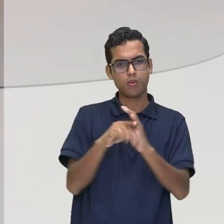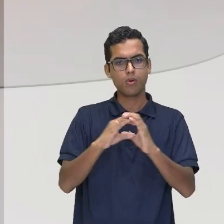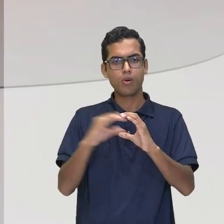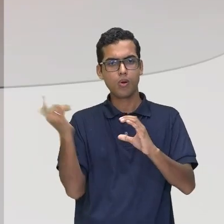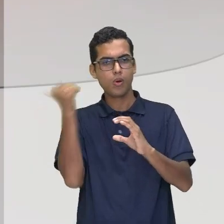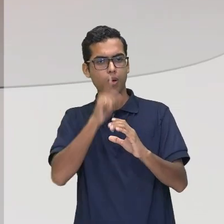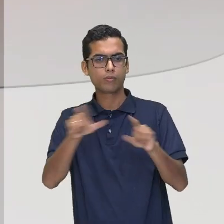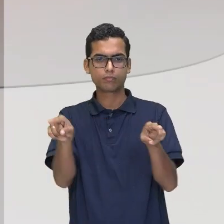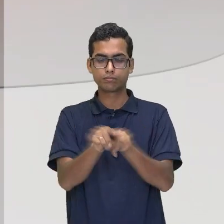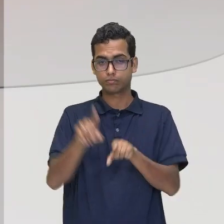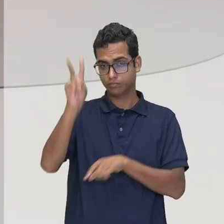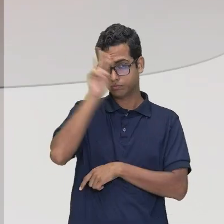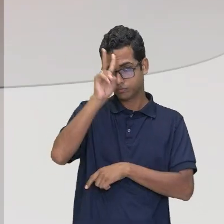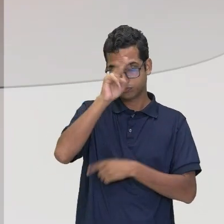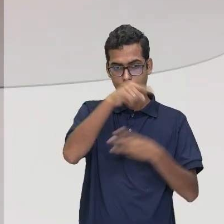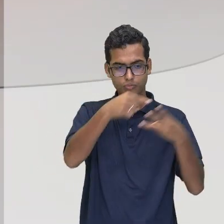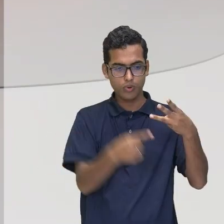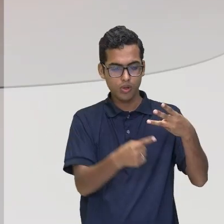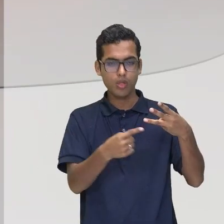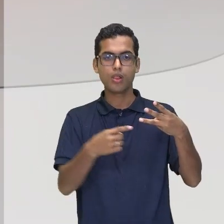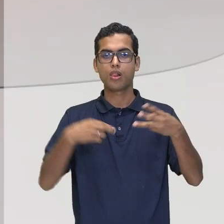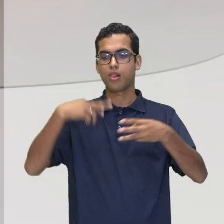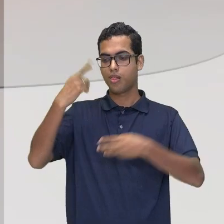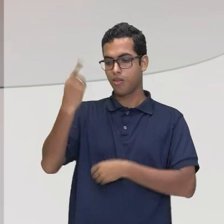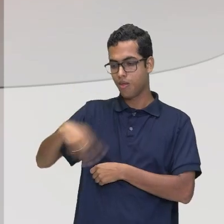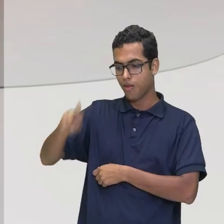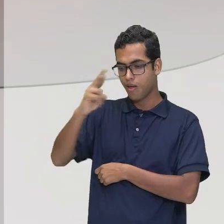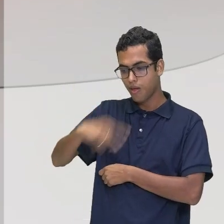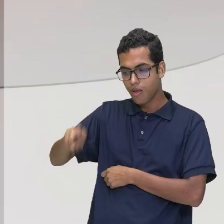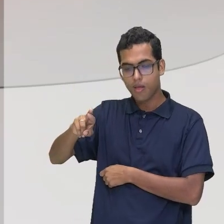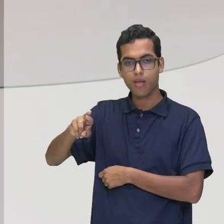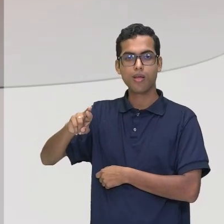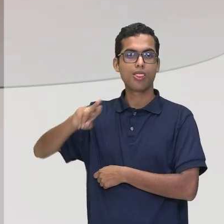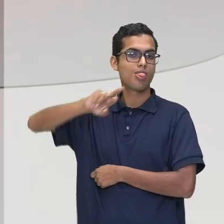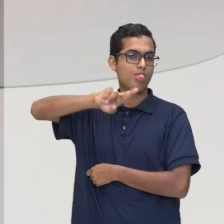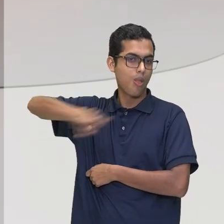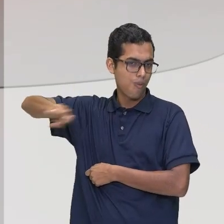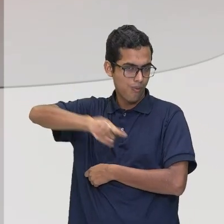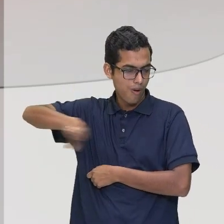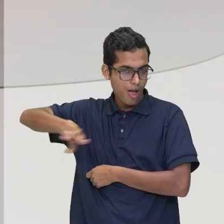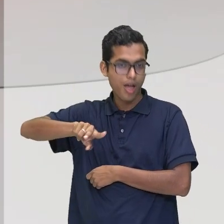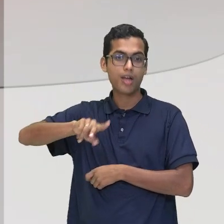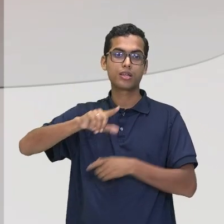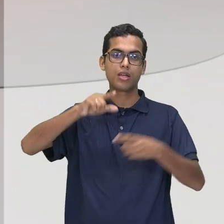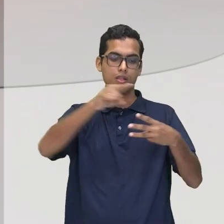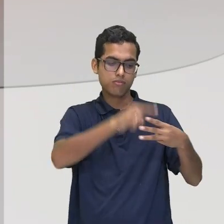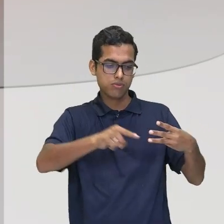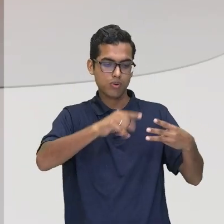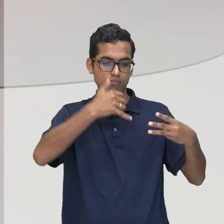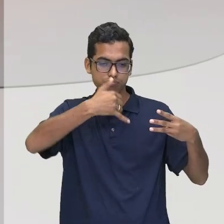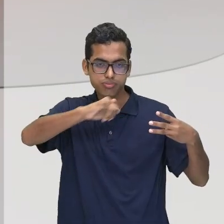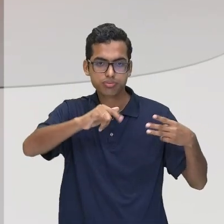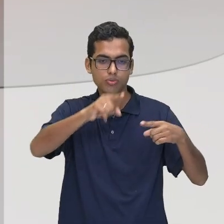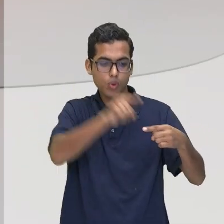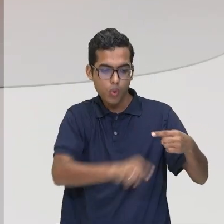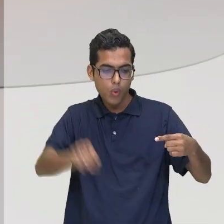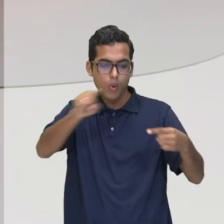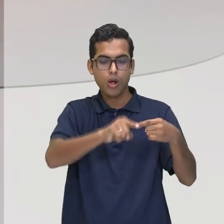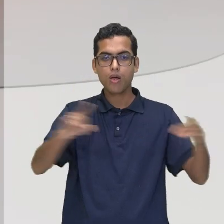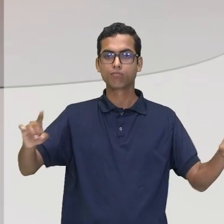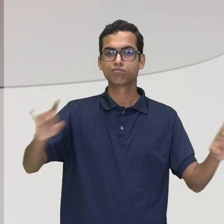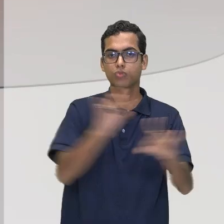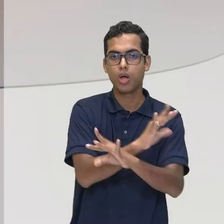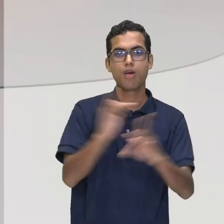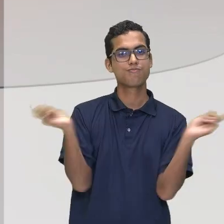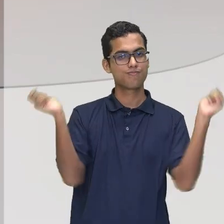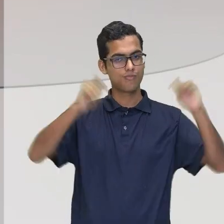não renovável, tá? Ou seja, é aquela energia que um dia vai acabar. Então a gente, enquanto sociedade, precisa pensar um pouquinho sobre